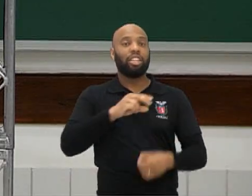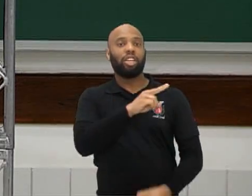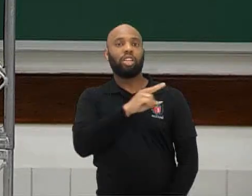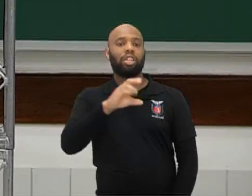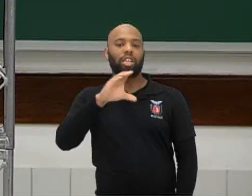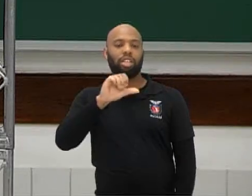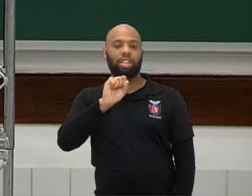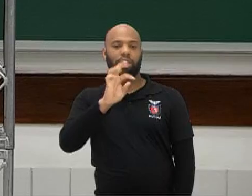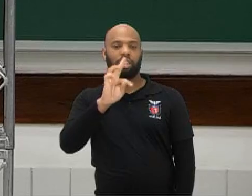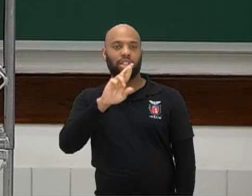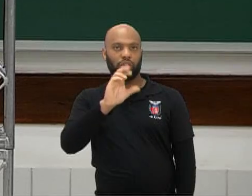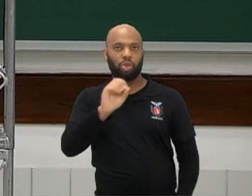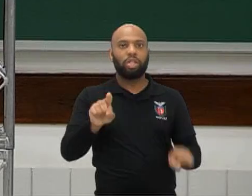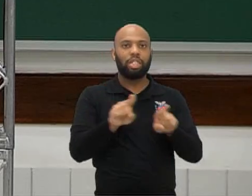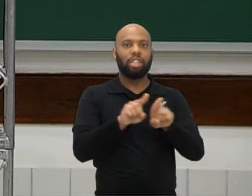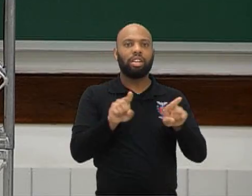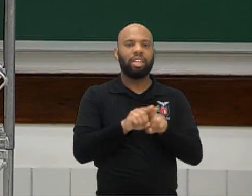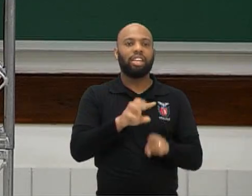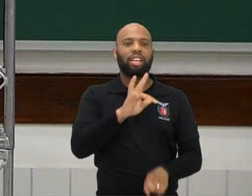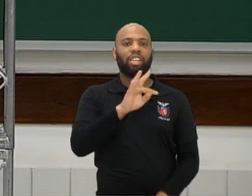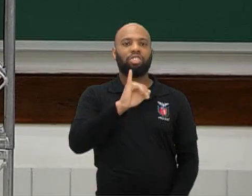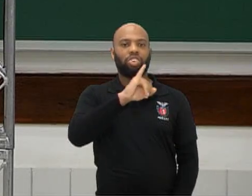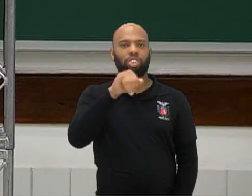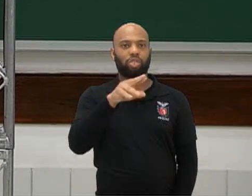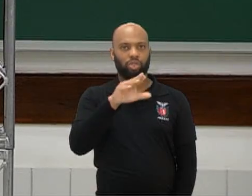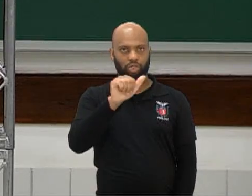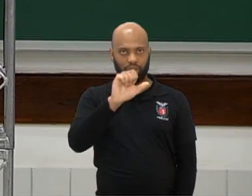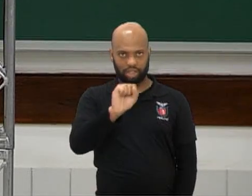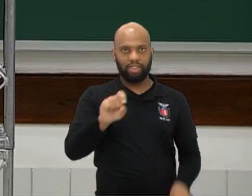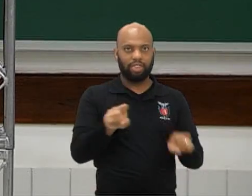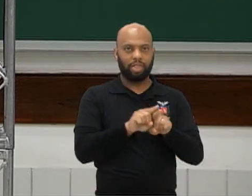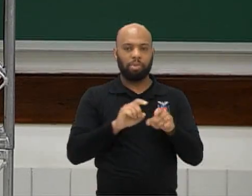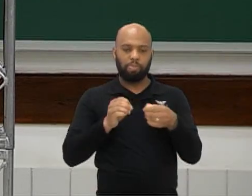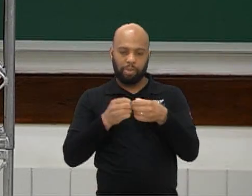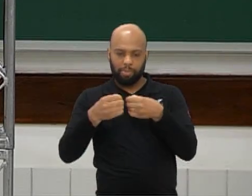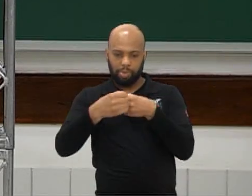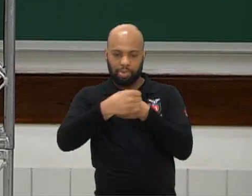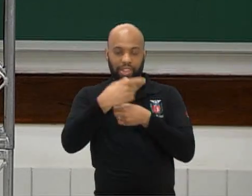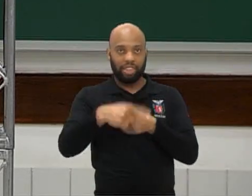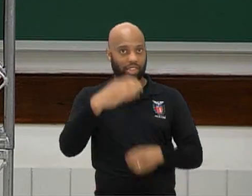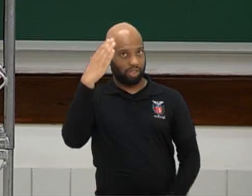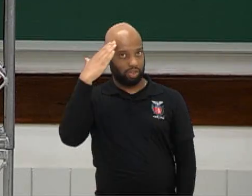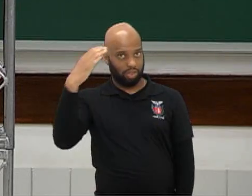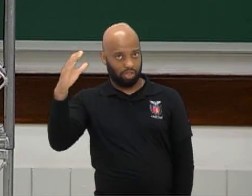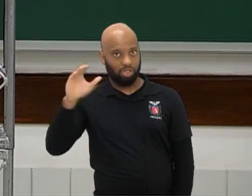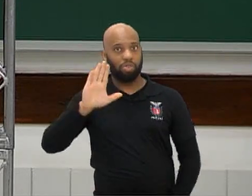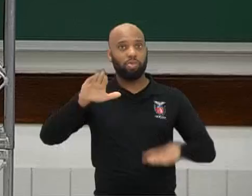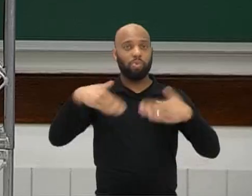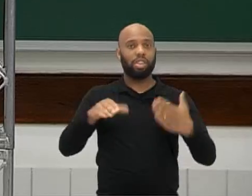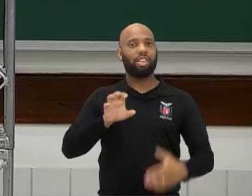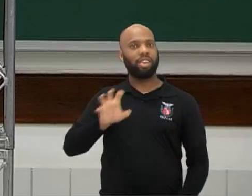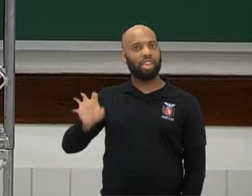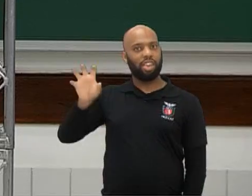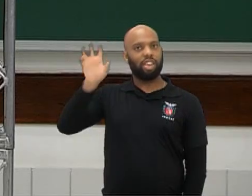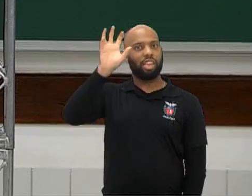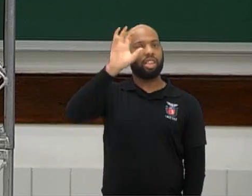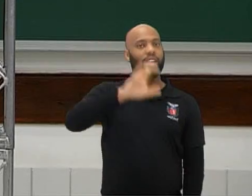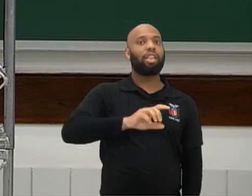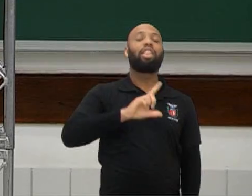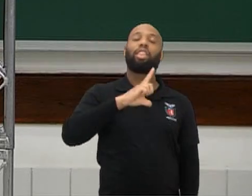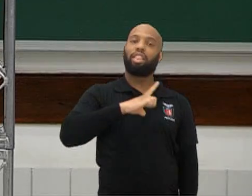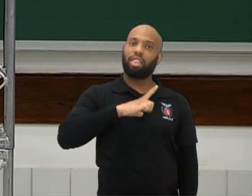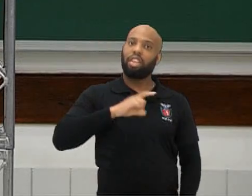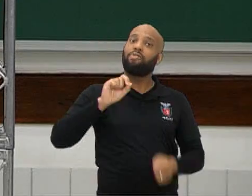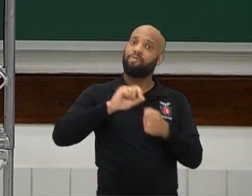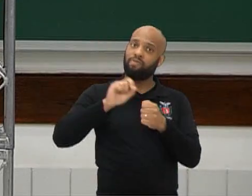Tijucas do Sul, ou aqui na região metropolitana de Curitiba. Essa região, olha que legal, é a segunda maior região produtora